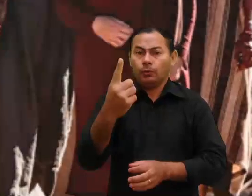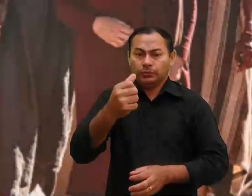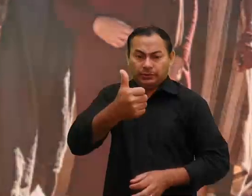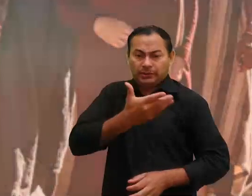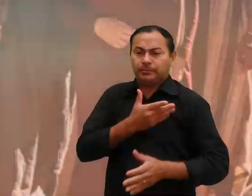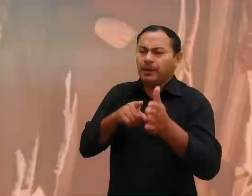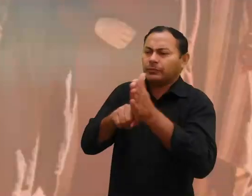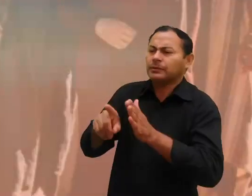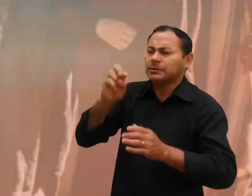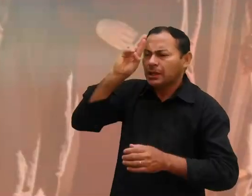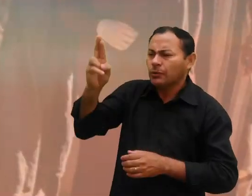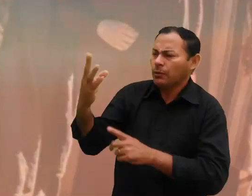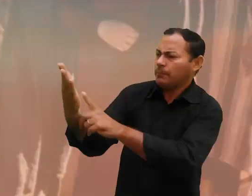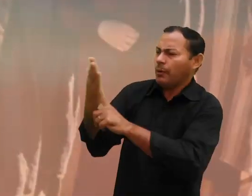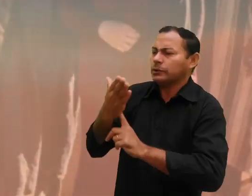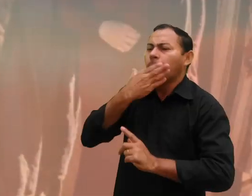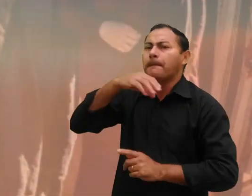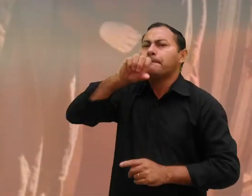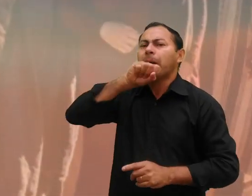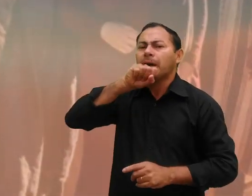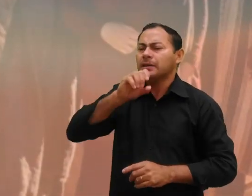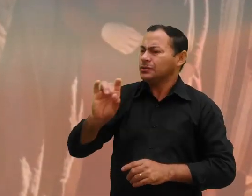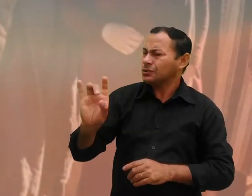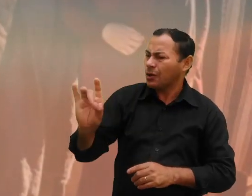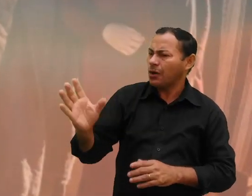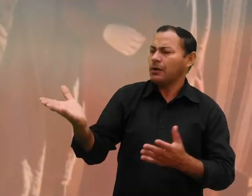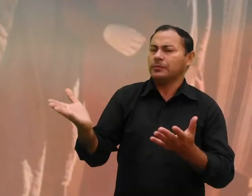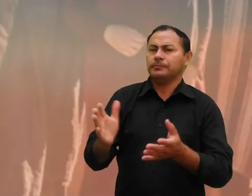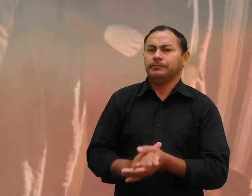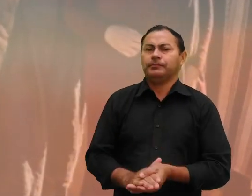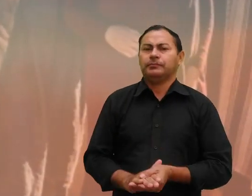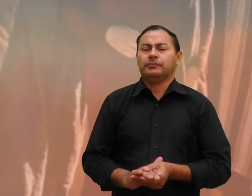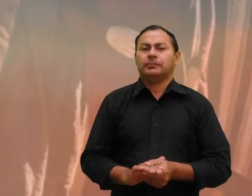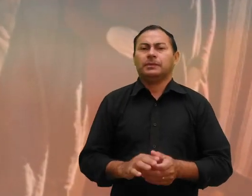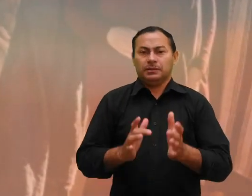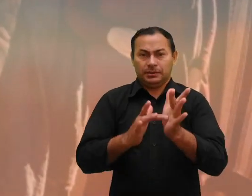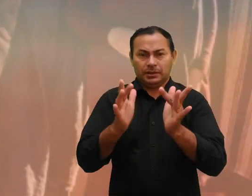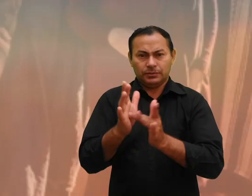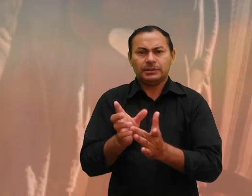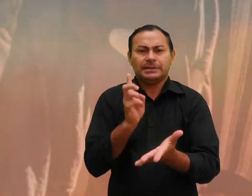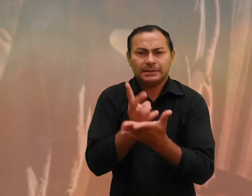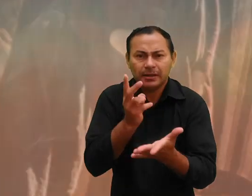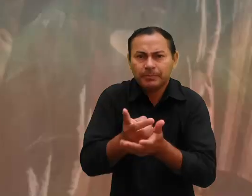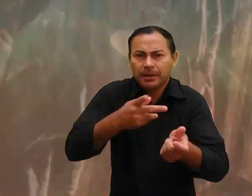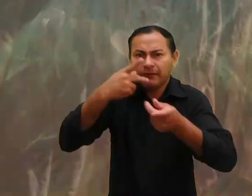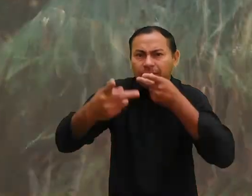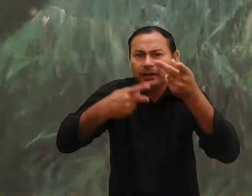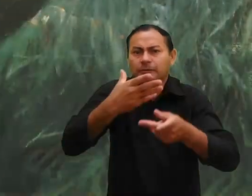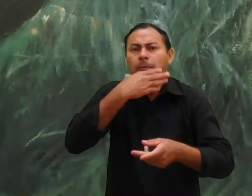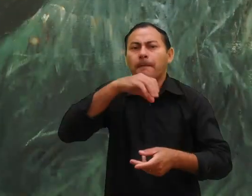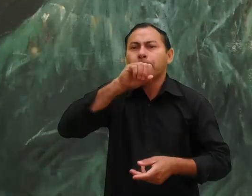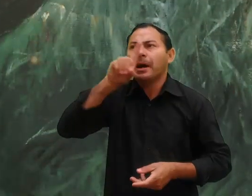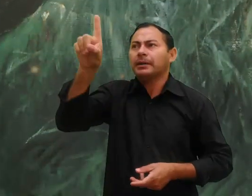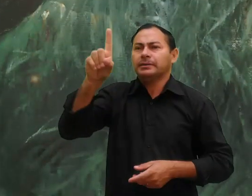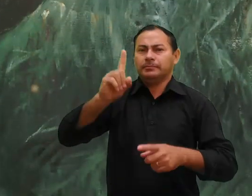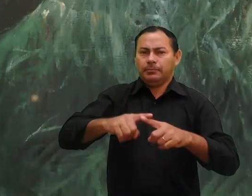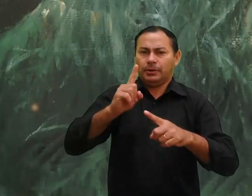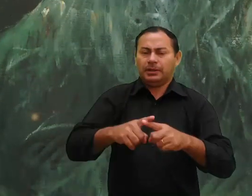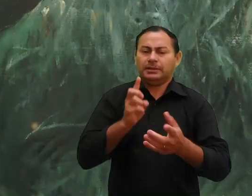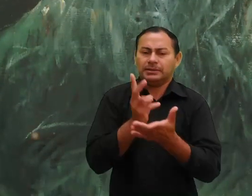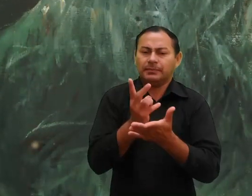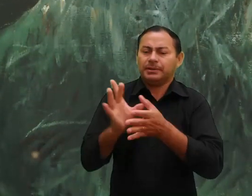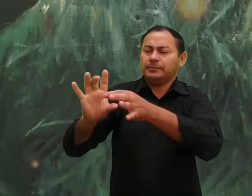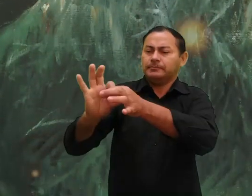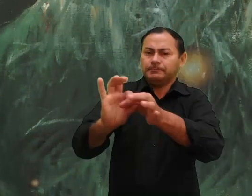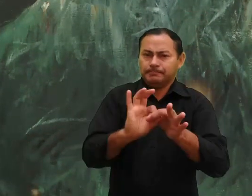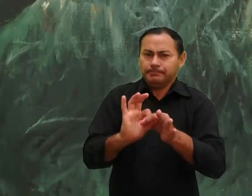apóstolos lhe perguntou: Senhor, mostra-nos o Pai, e isso nos basta. Jesus estava sempre falando do Pai, porque Ele estava